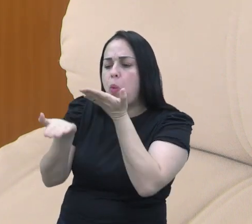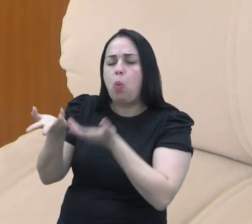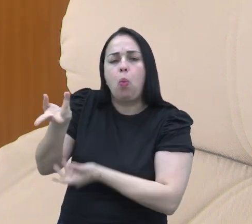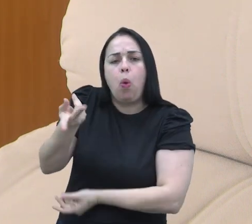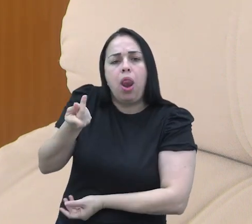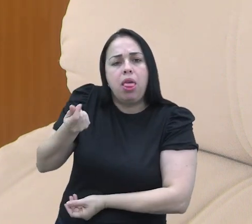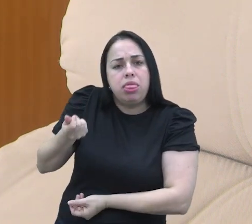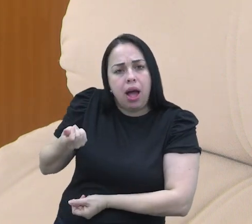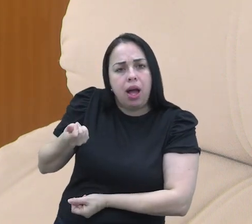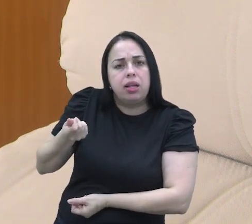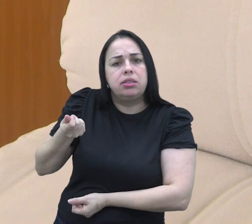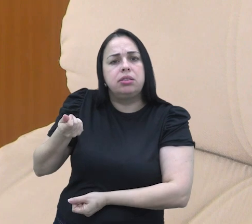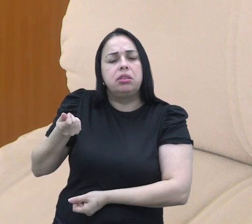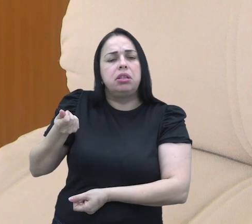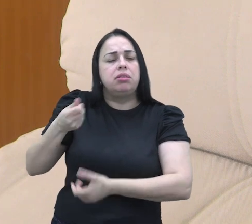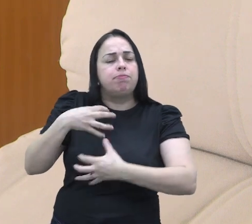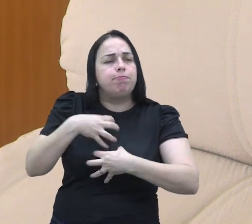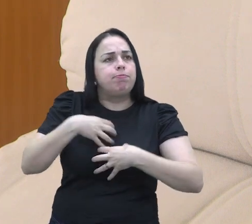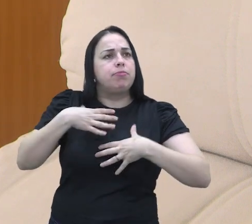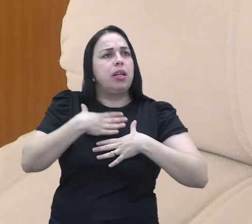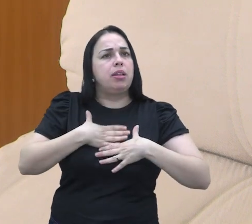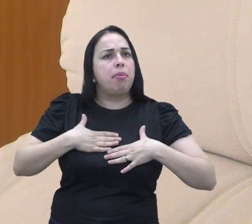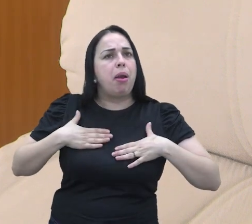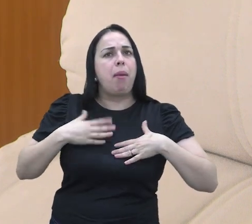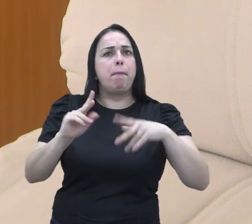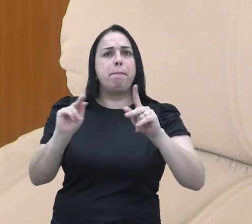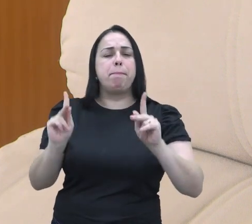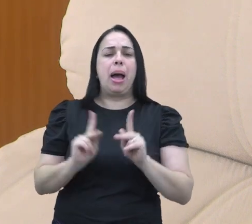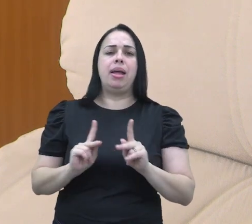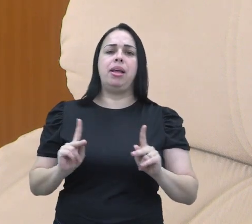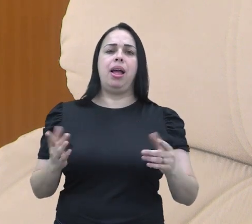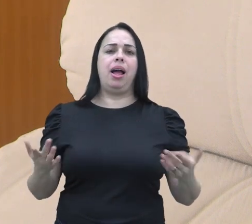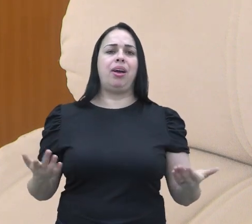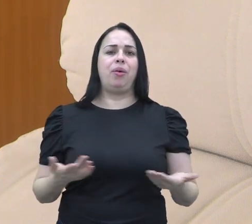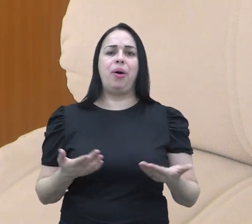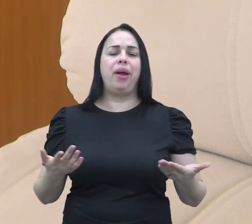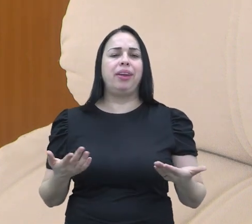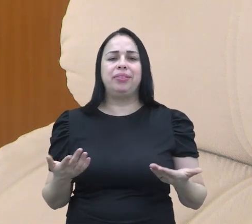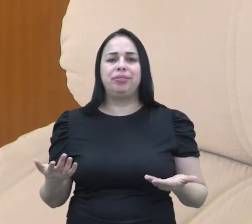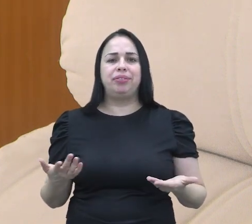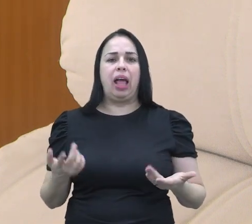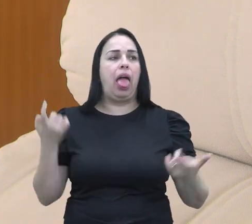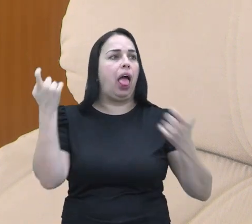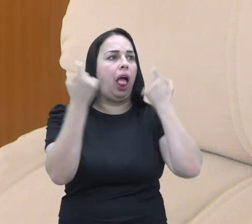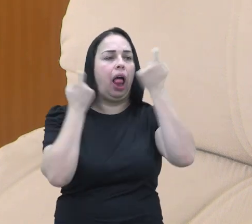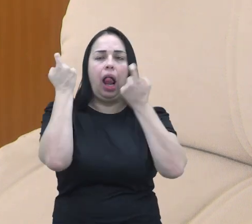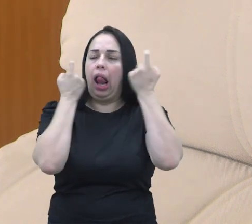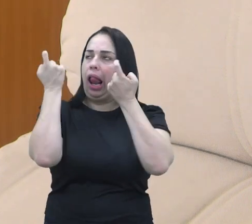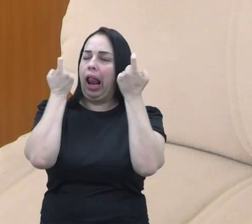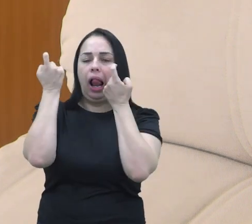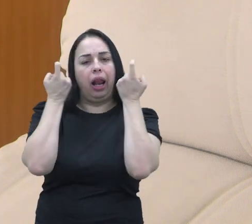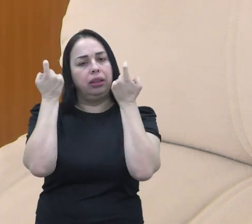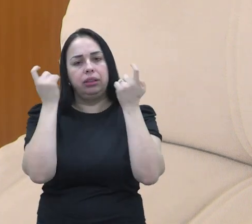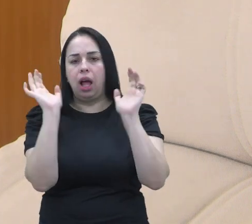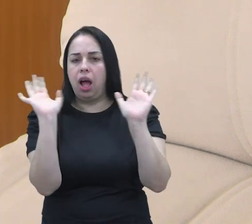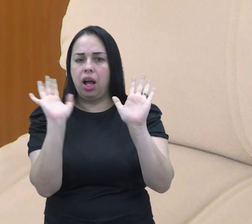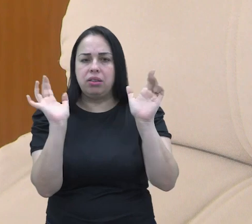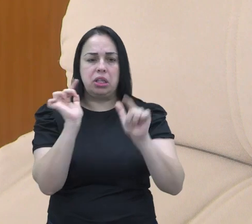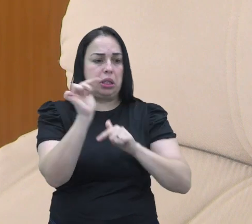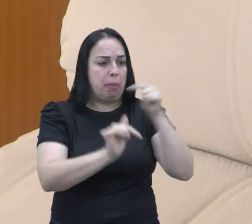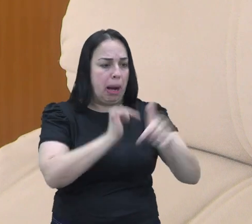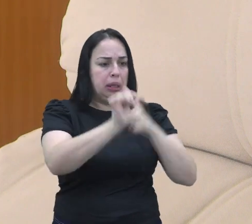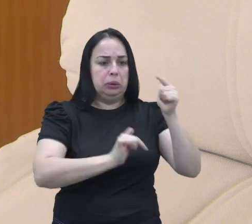momentos que me trazem prazer, me trazem paz, eu não fico mais assim preocupada